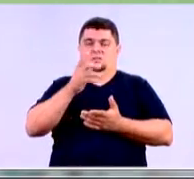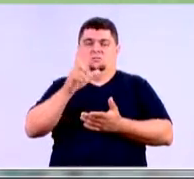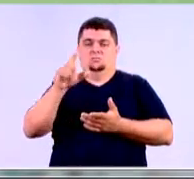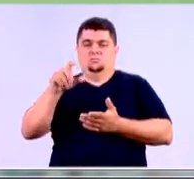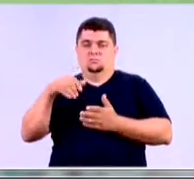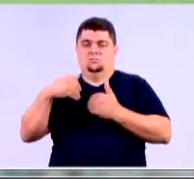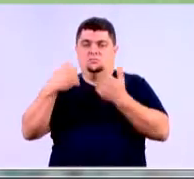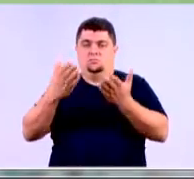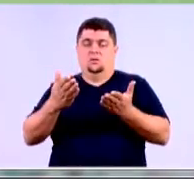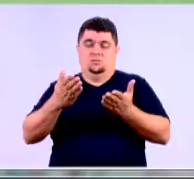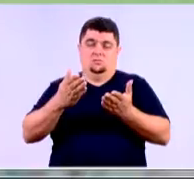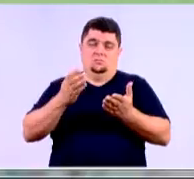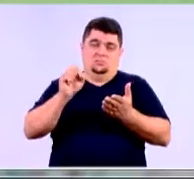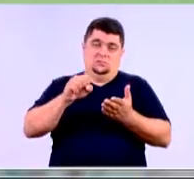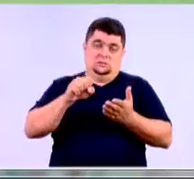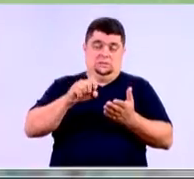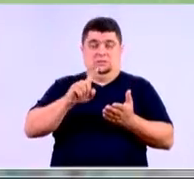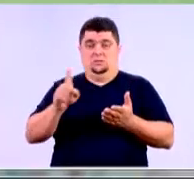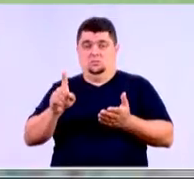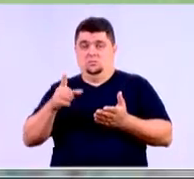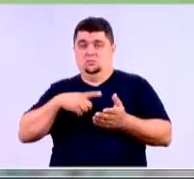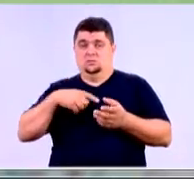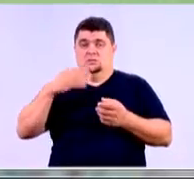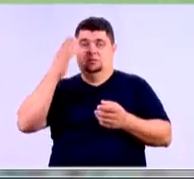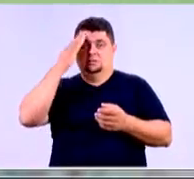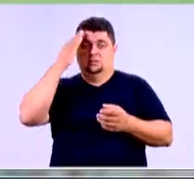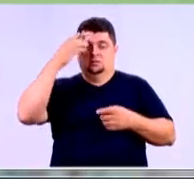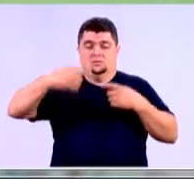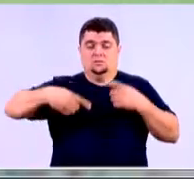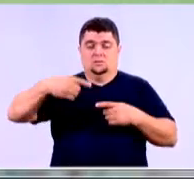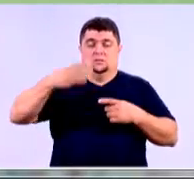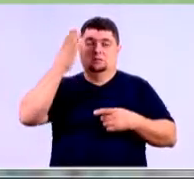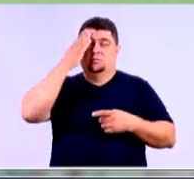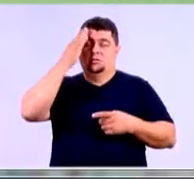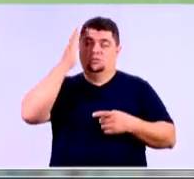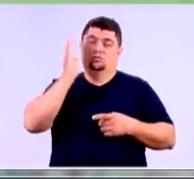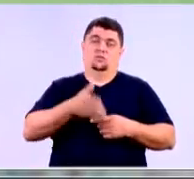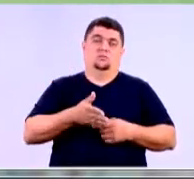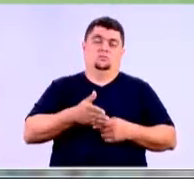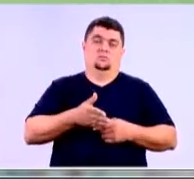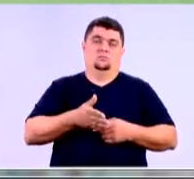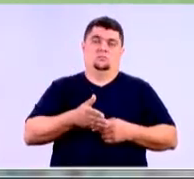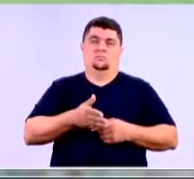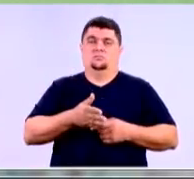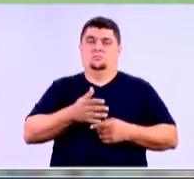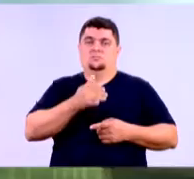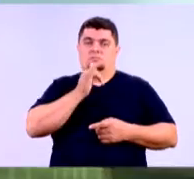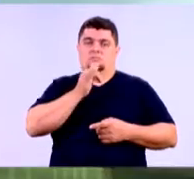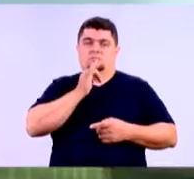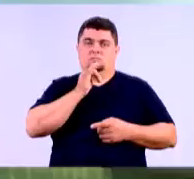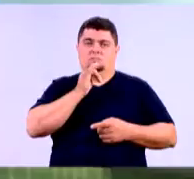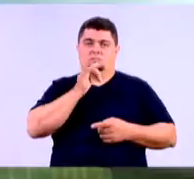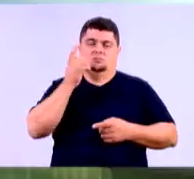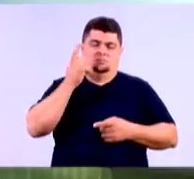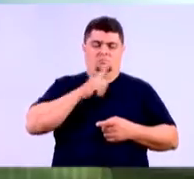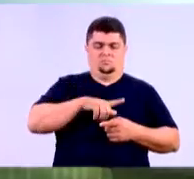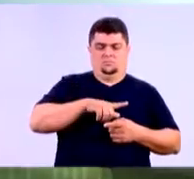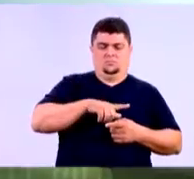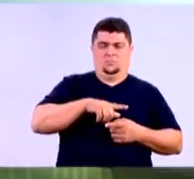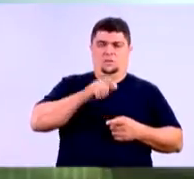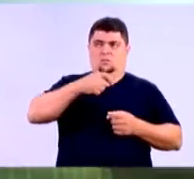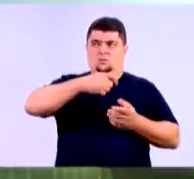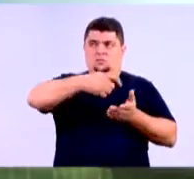pessoa, sim ou não? Isso tem que estar contido na política de crédito de uma empresa, que normalmente, assim, para realmente funcionar, deve ser por